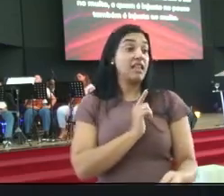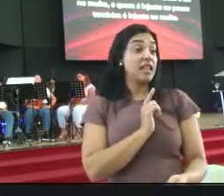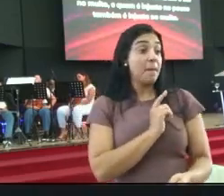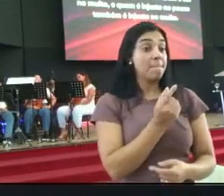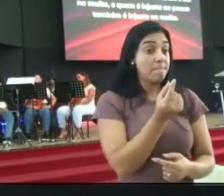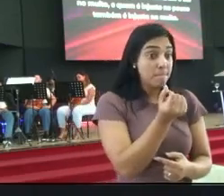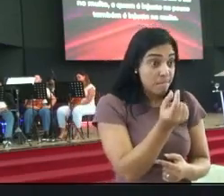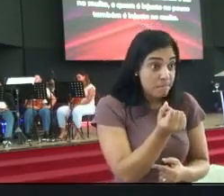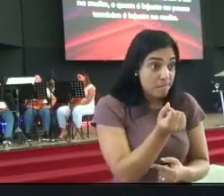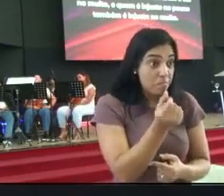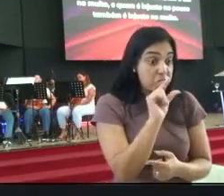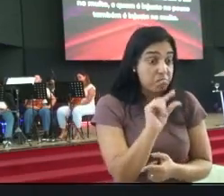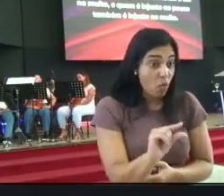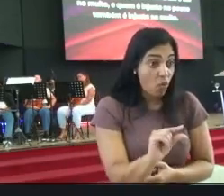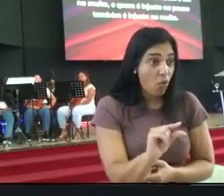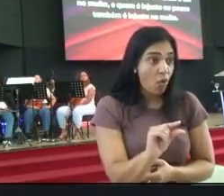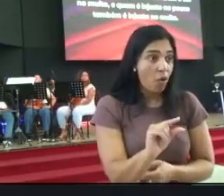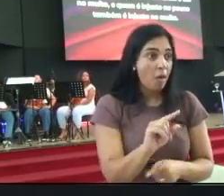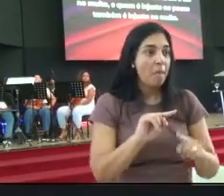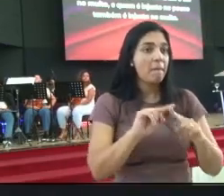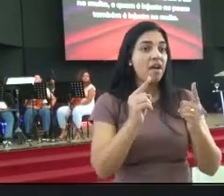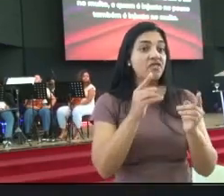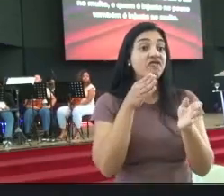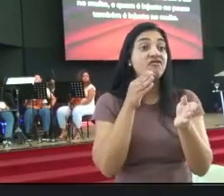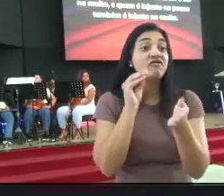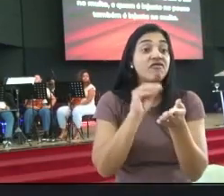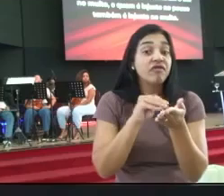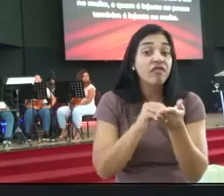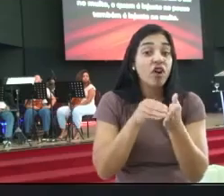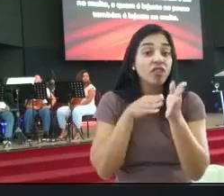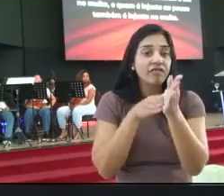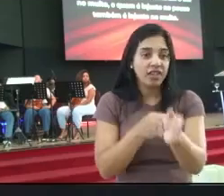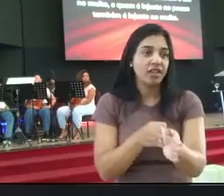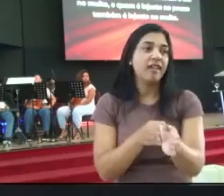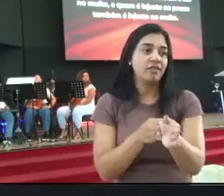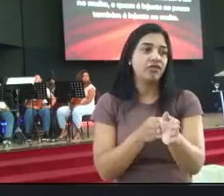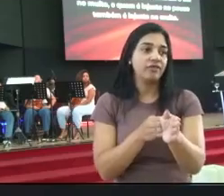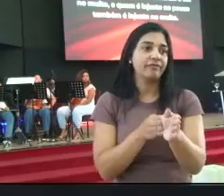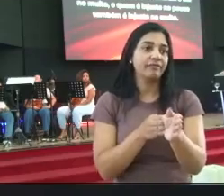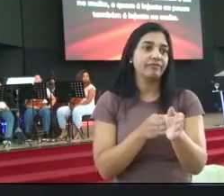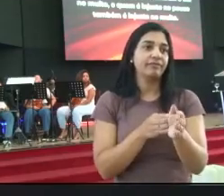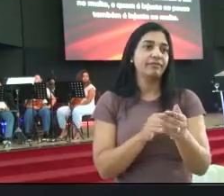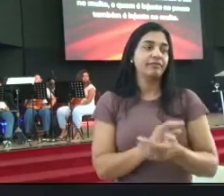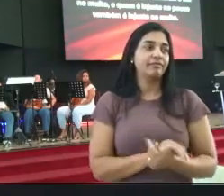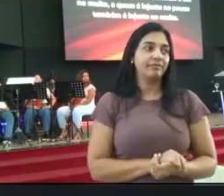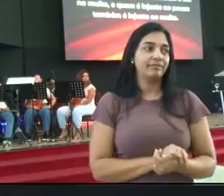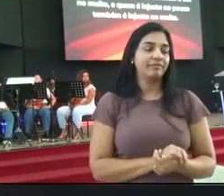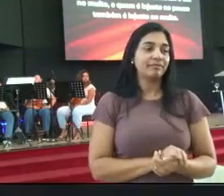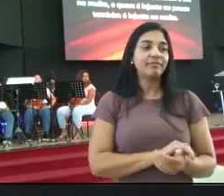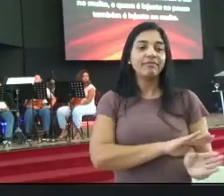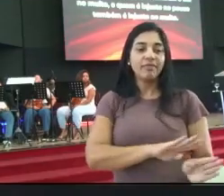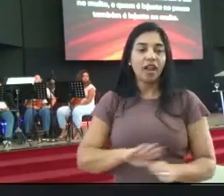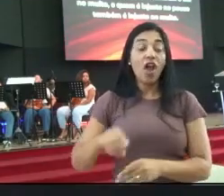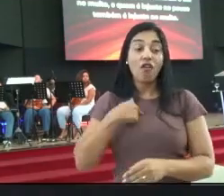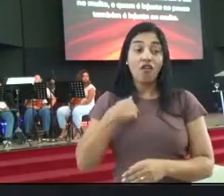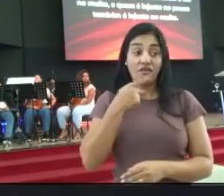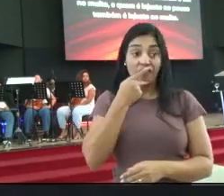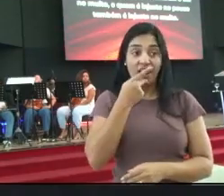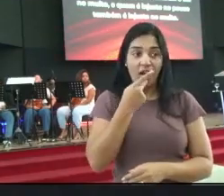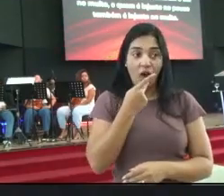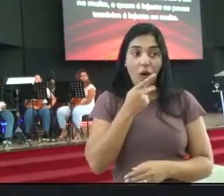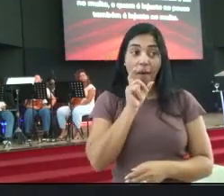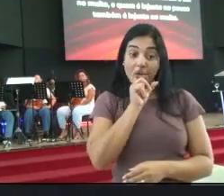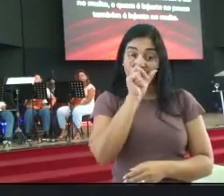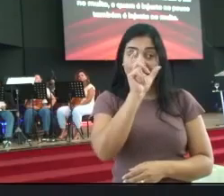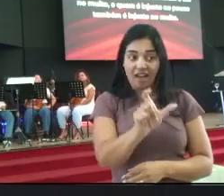Irmão, eu vou dizer uma coisa aqui que pode até te sensibilizar, mas não desvia não. Vocês não vão desviar não, né? Vão